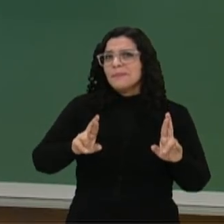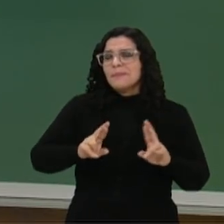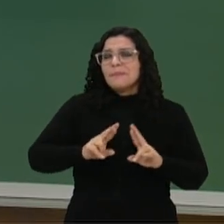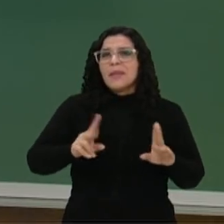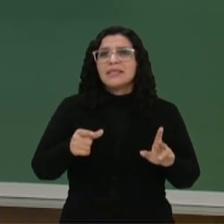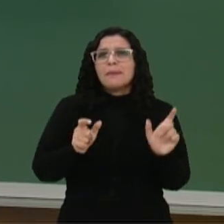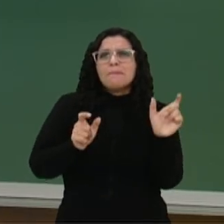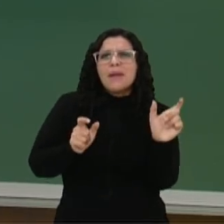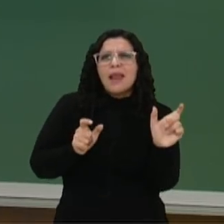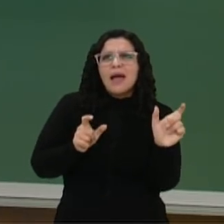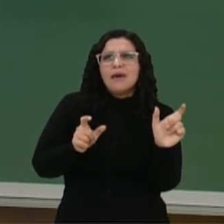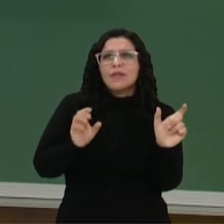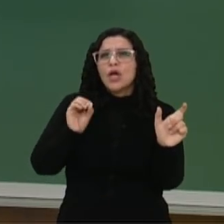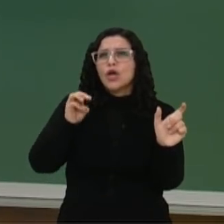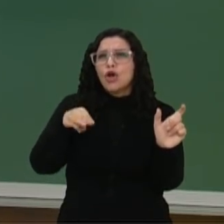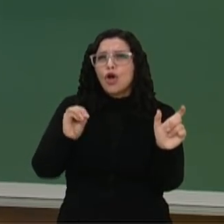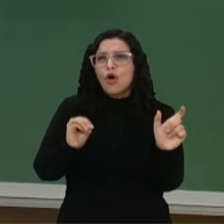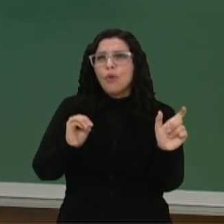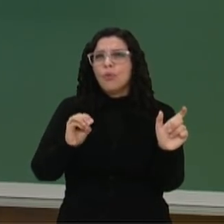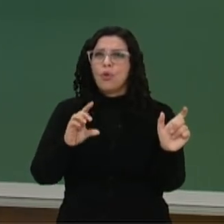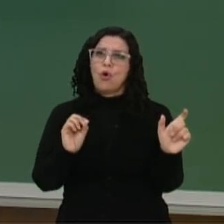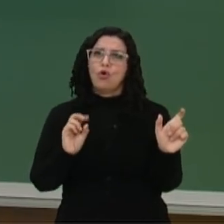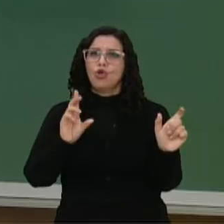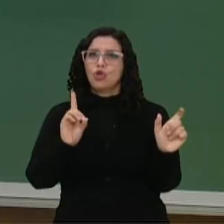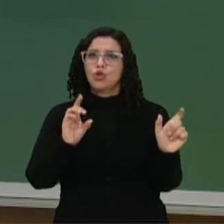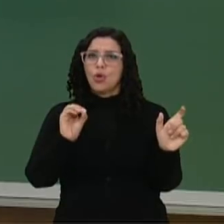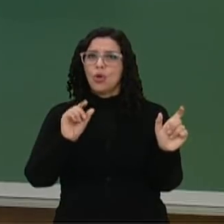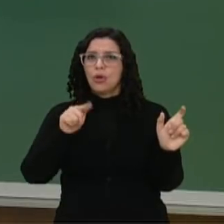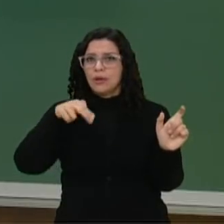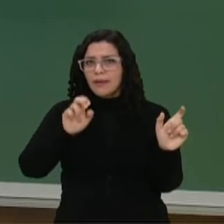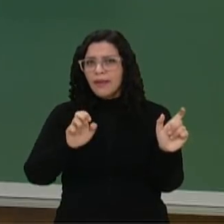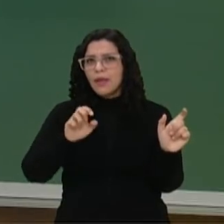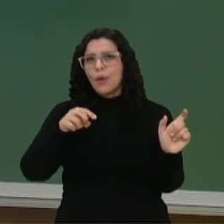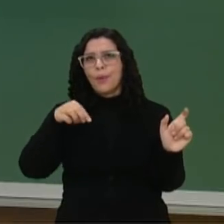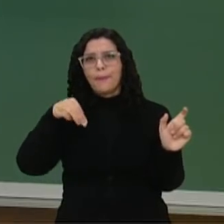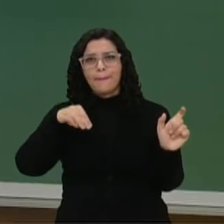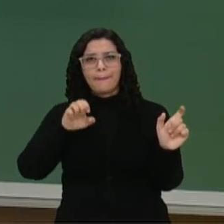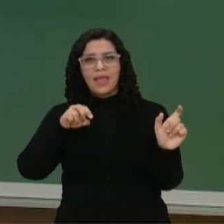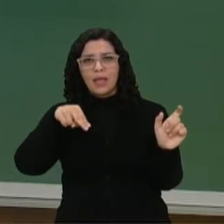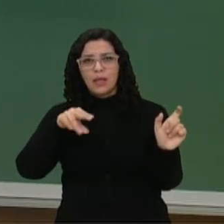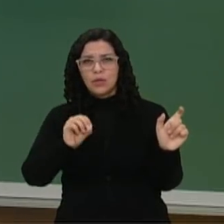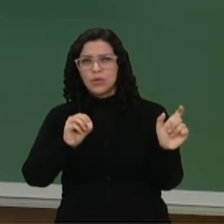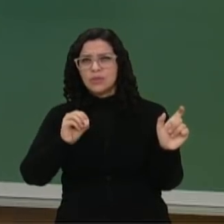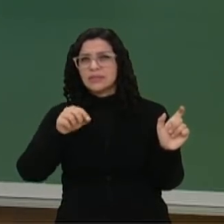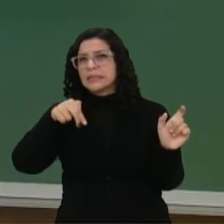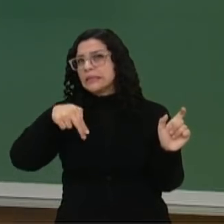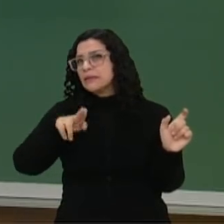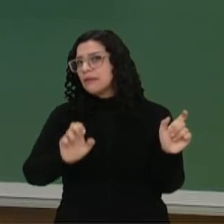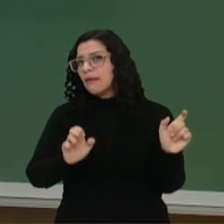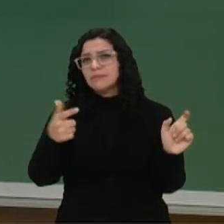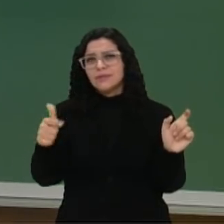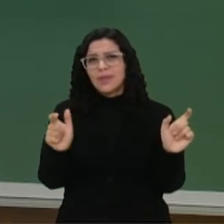essa palavra, o como, o do que, o mais do que, o menos do que, não tem essa palavra